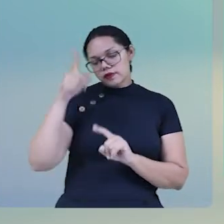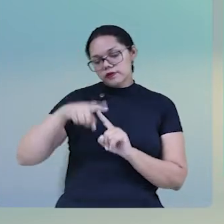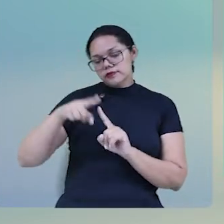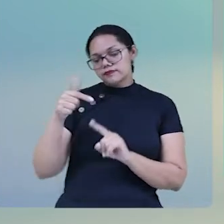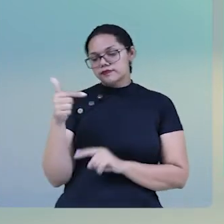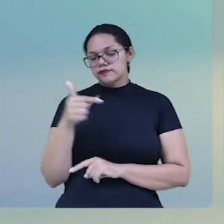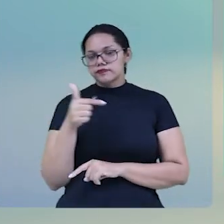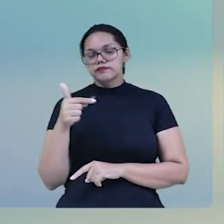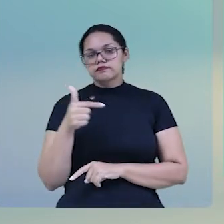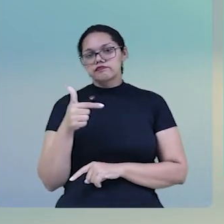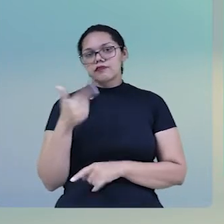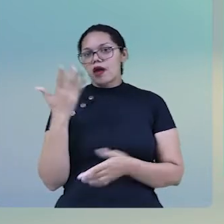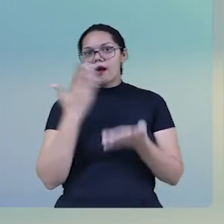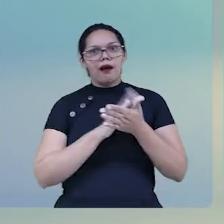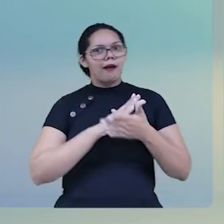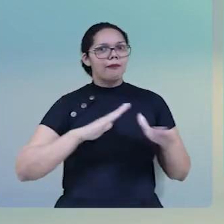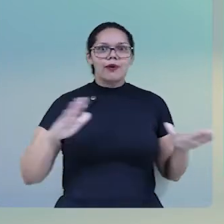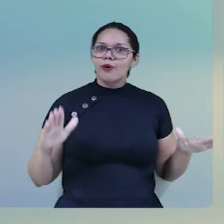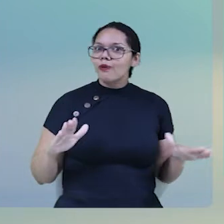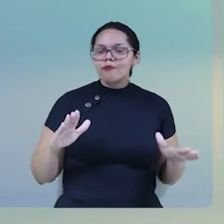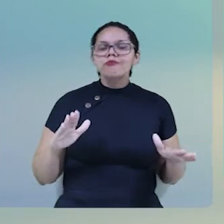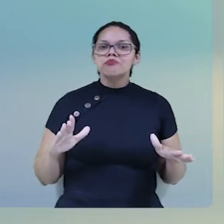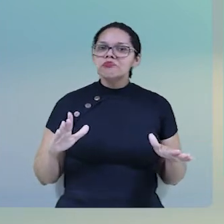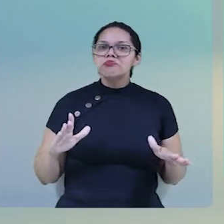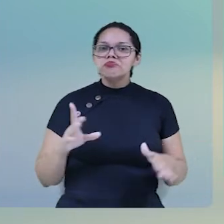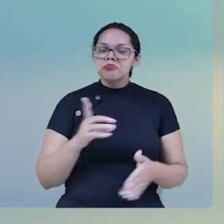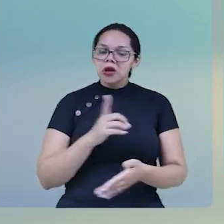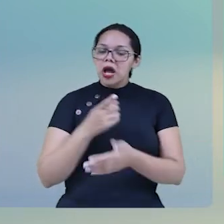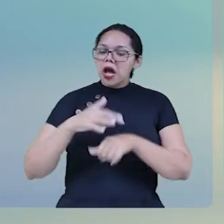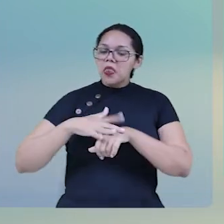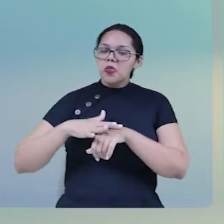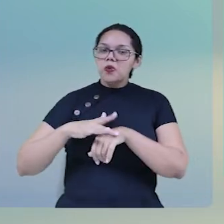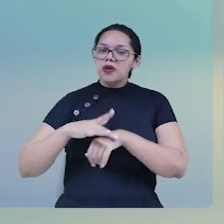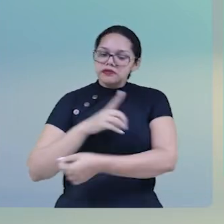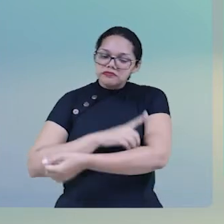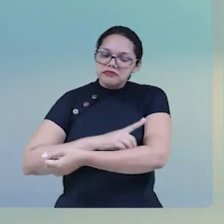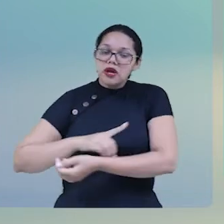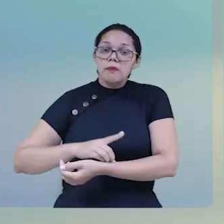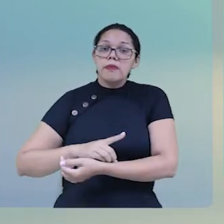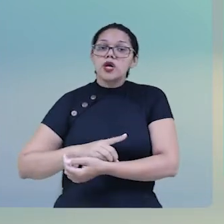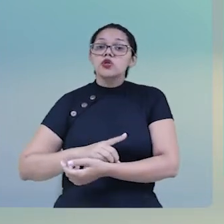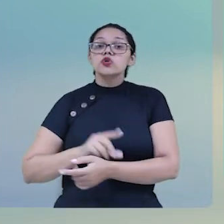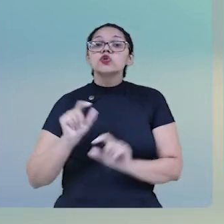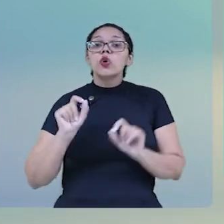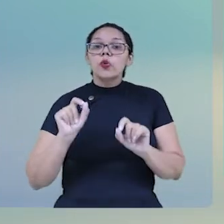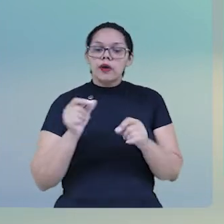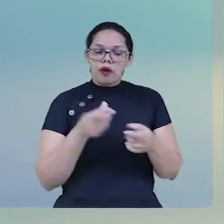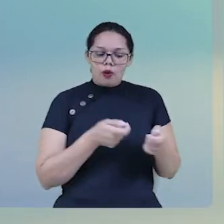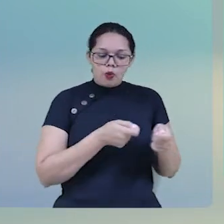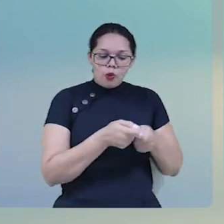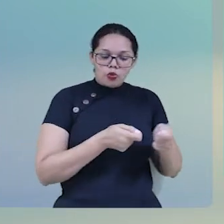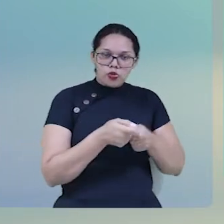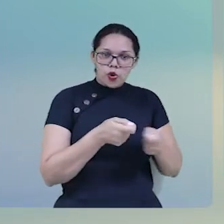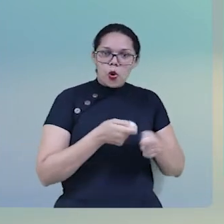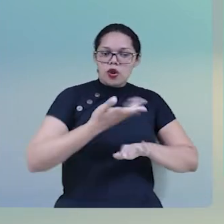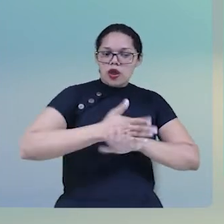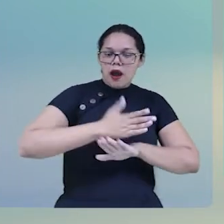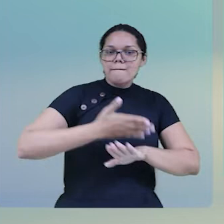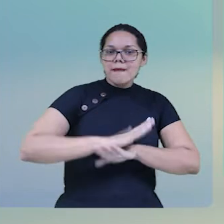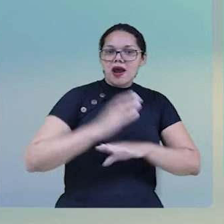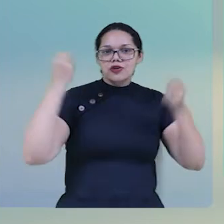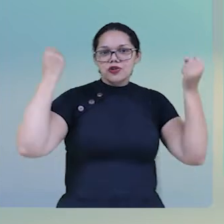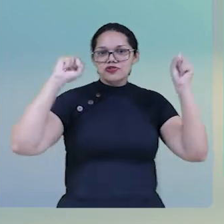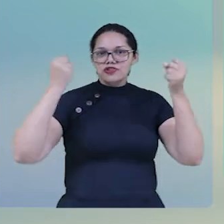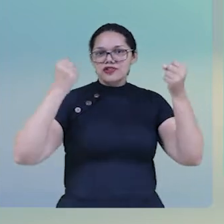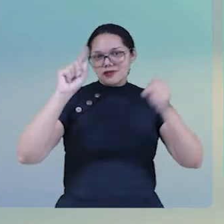tipo 2 deixaram realmente de ter a doença, só pelo controle, só pela prática regular de